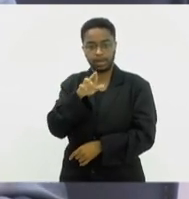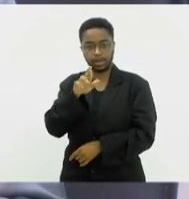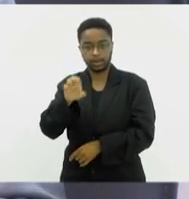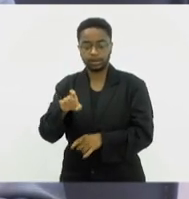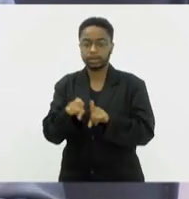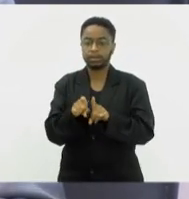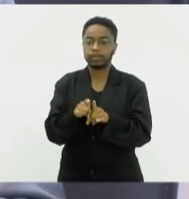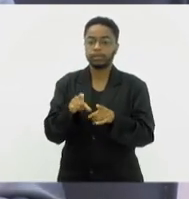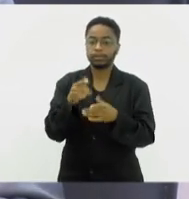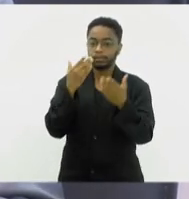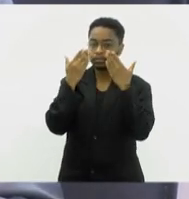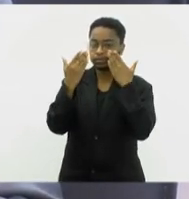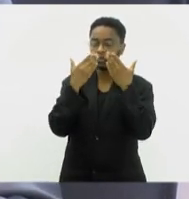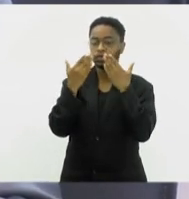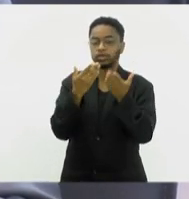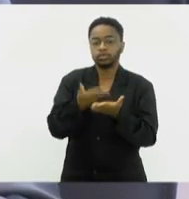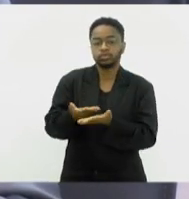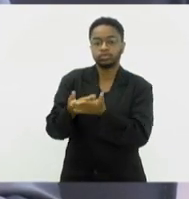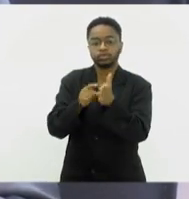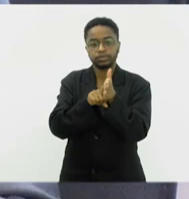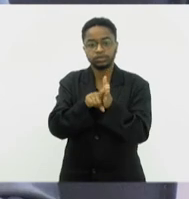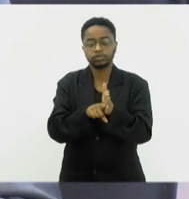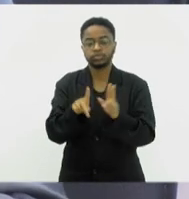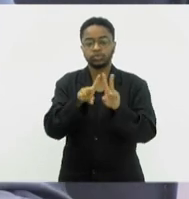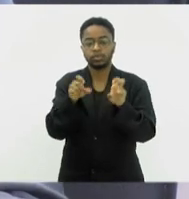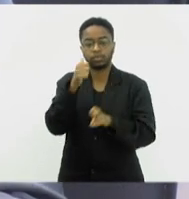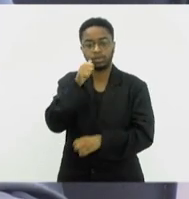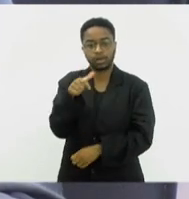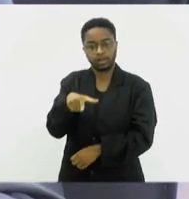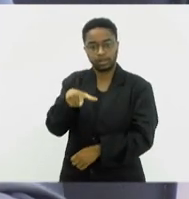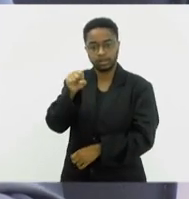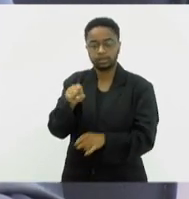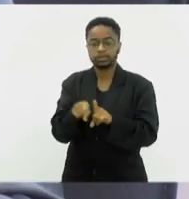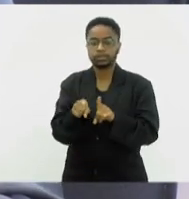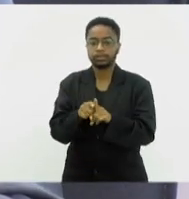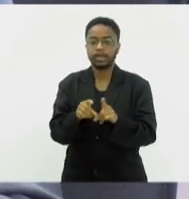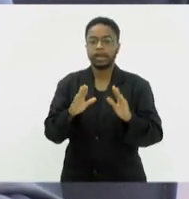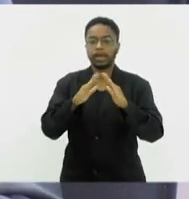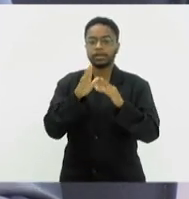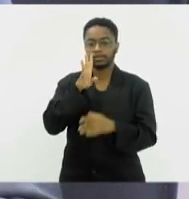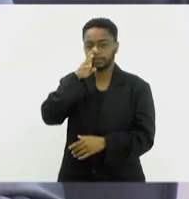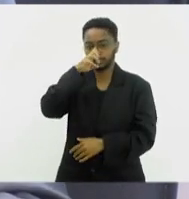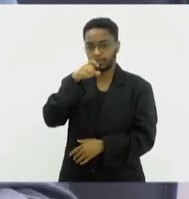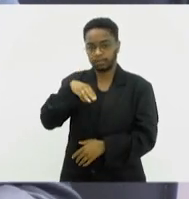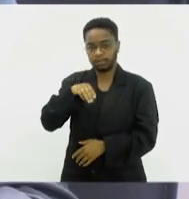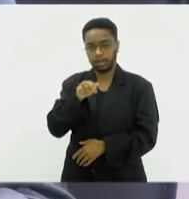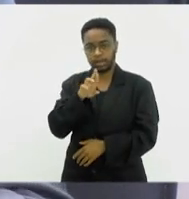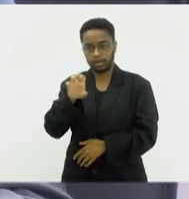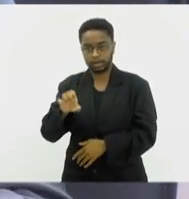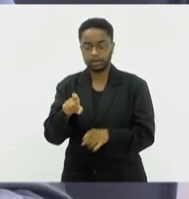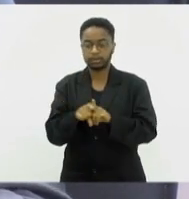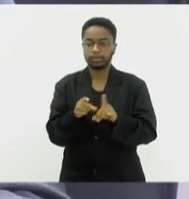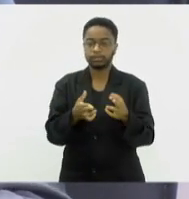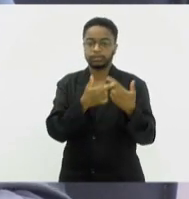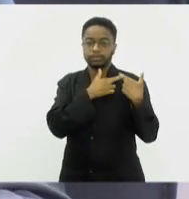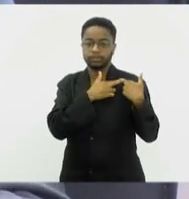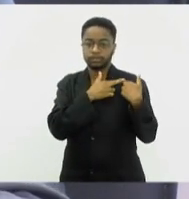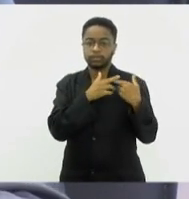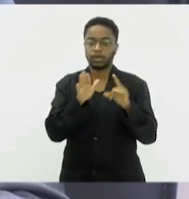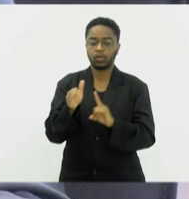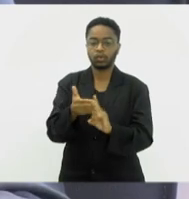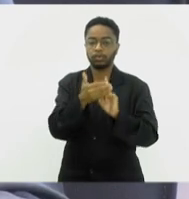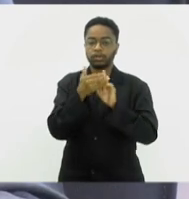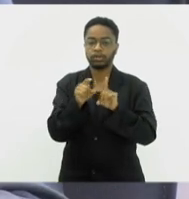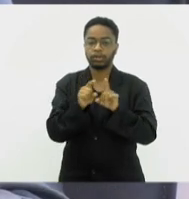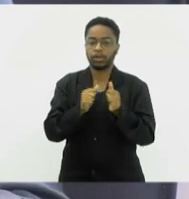pesquisadora do mapeamento sociocultural efetivo de mulheres lésbicas. Psicóloga da Casa de Resistências da Maré. Responsável pelo acolhimento e